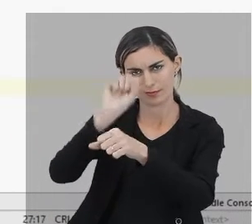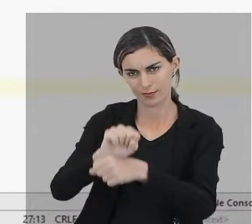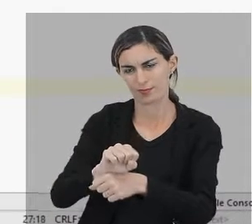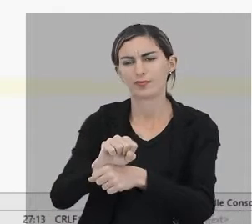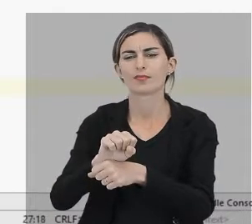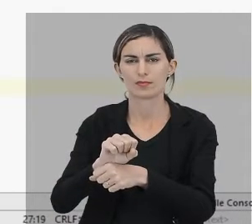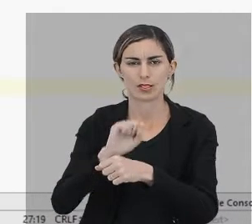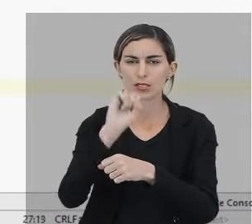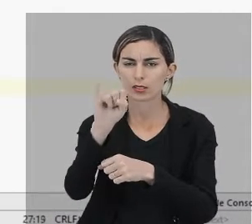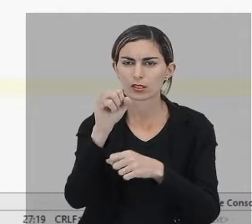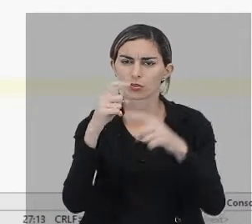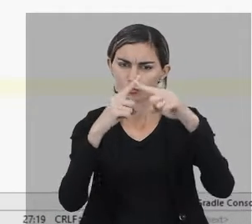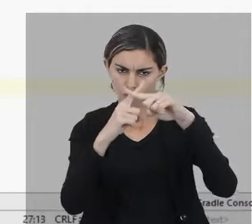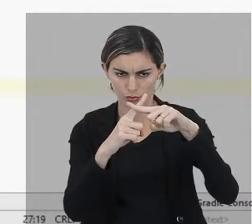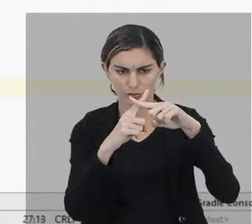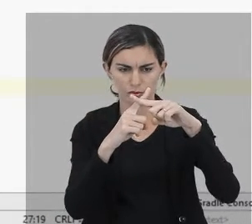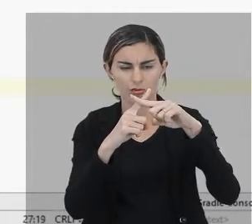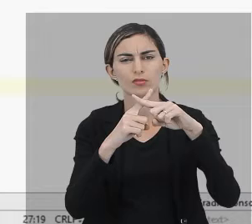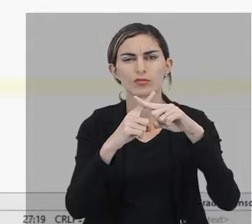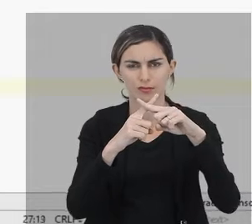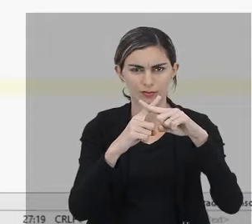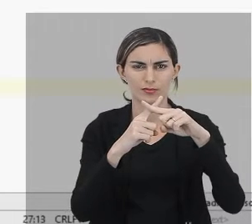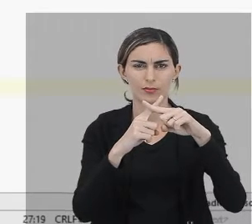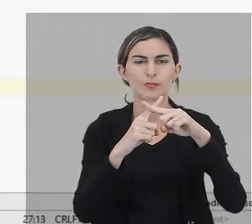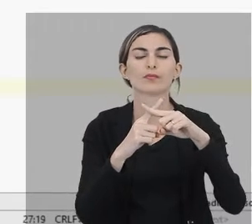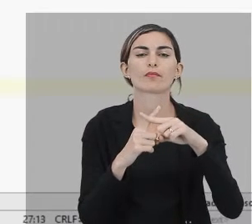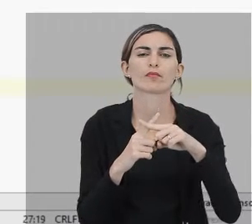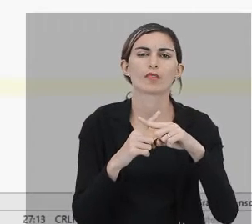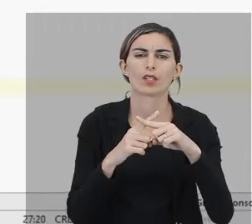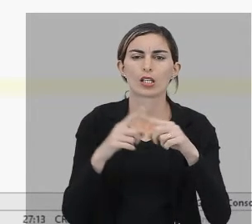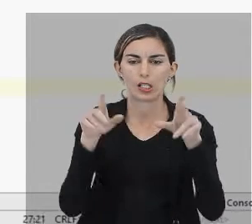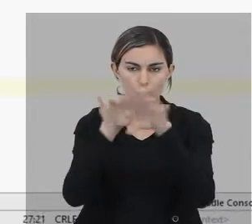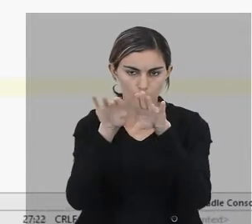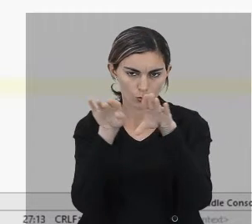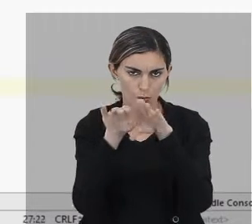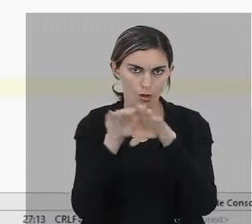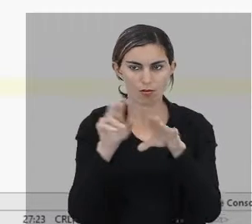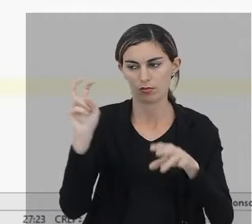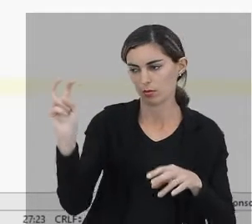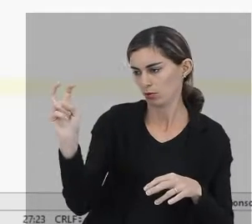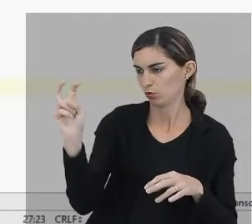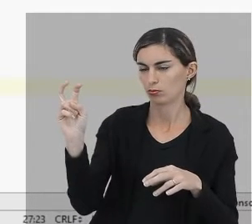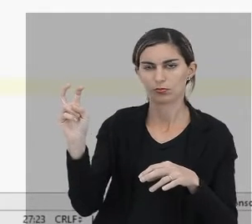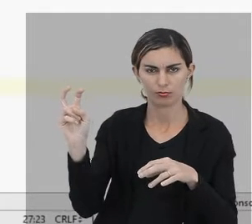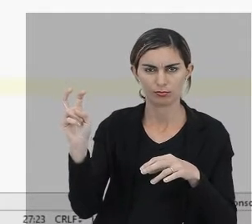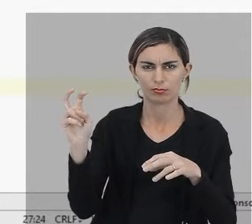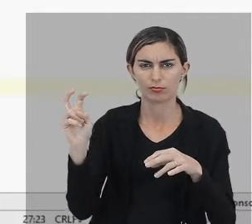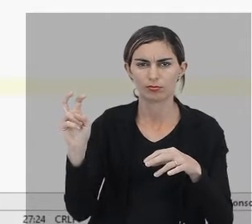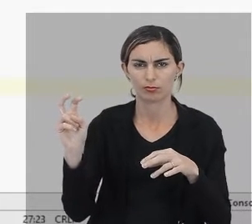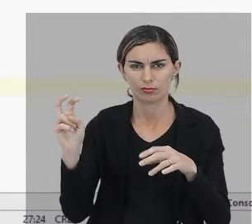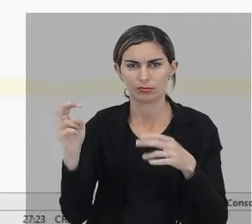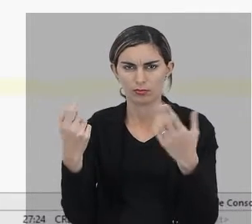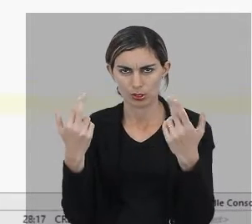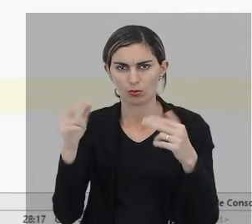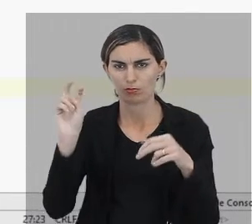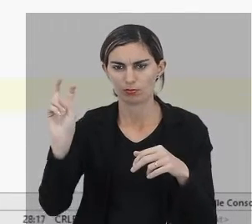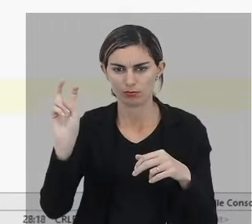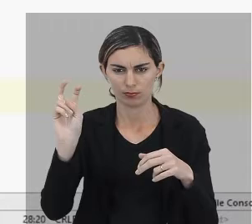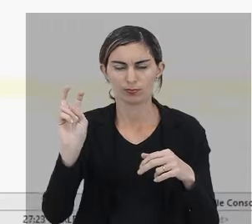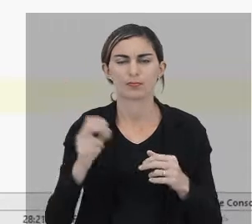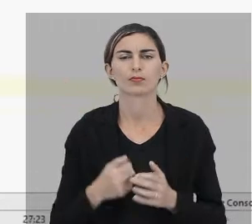Se o x for igual a 5,